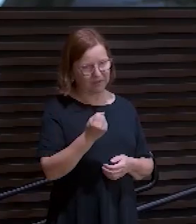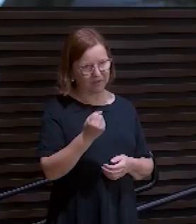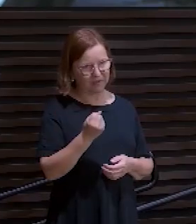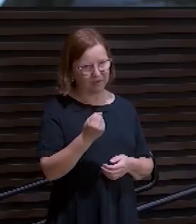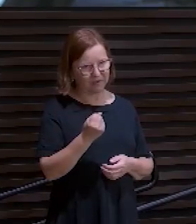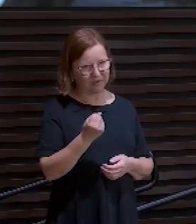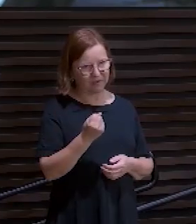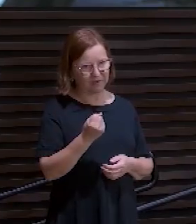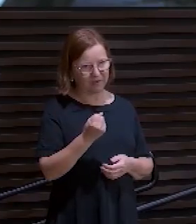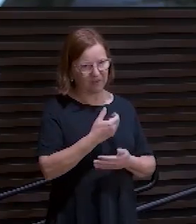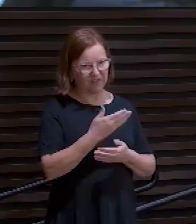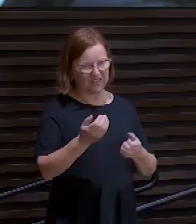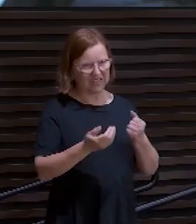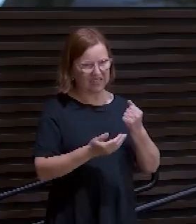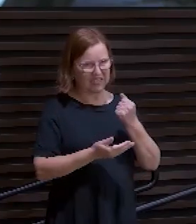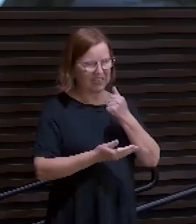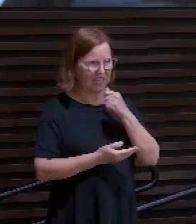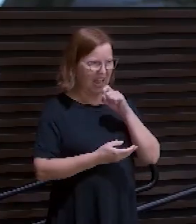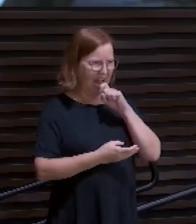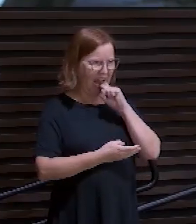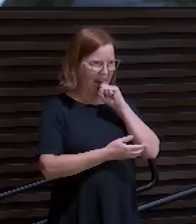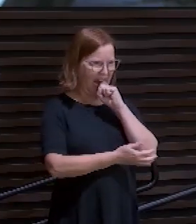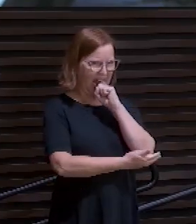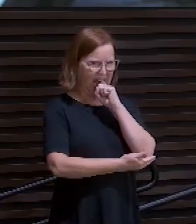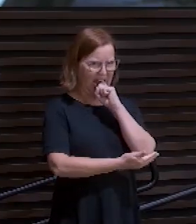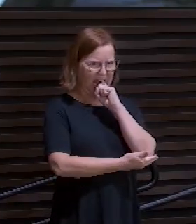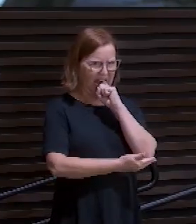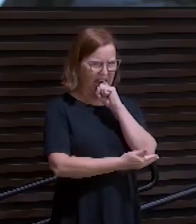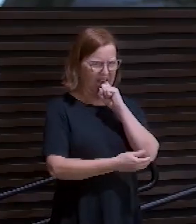Vocês foram invejosos, maldosos.